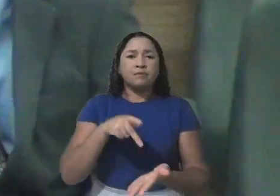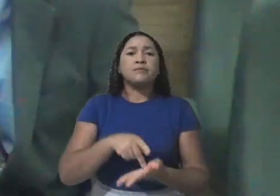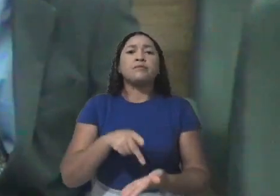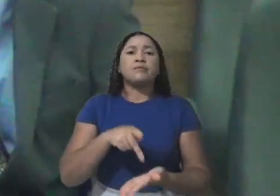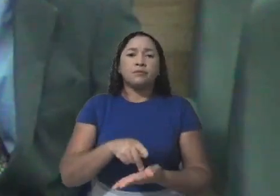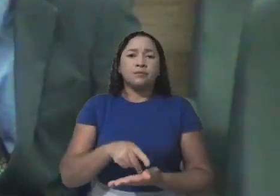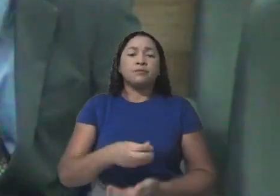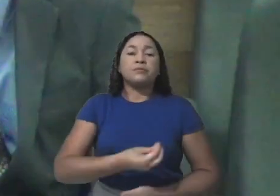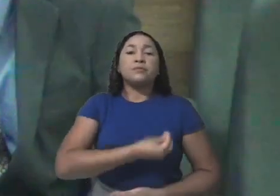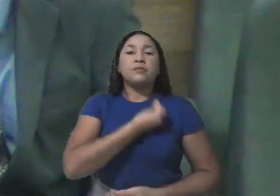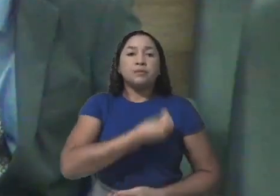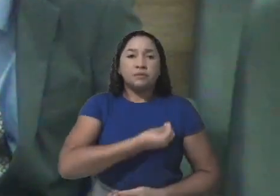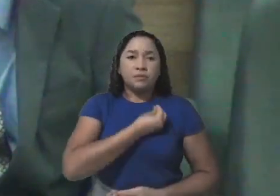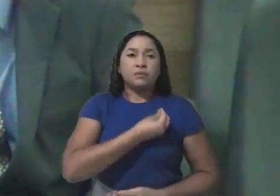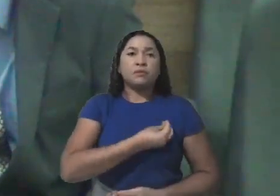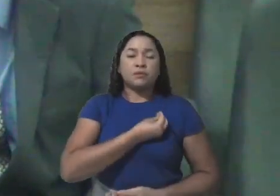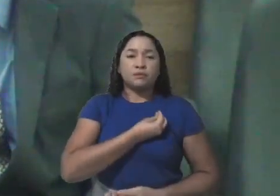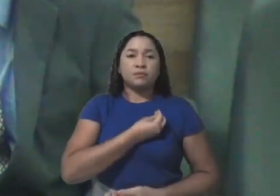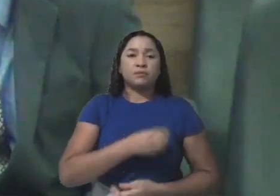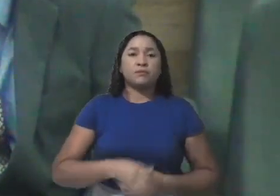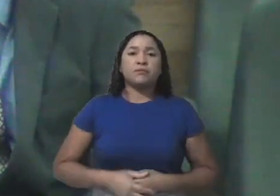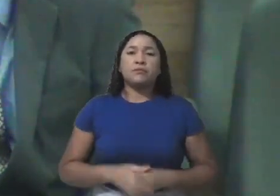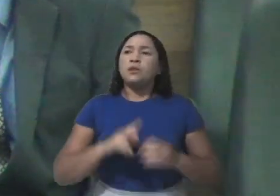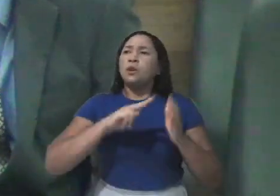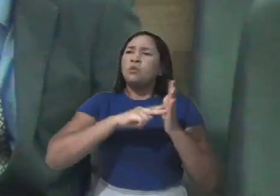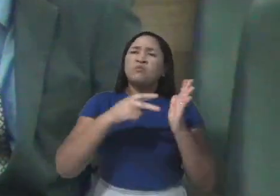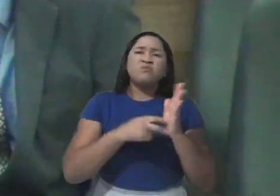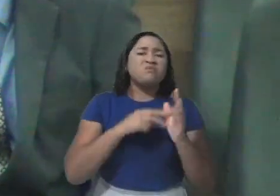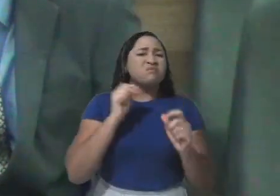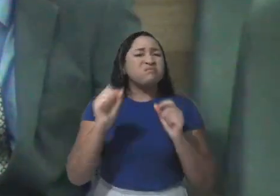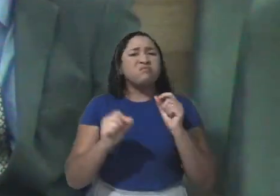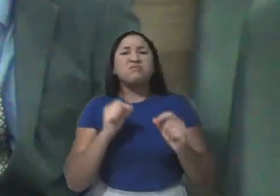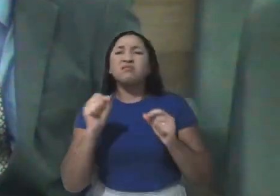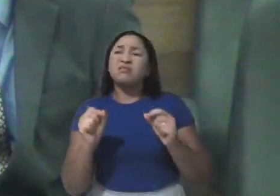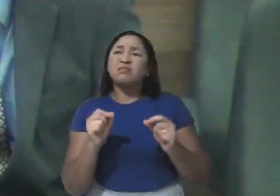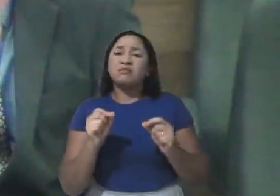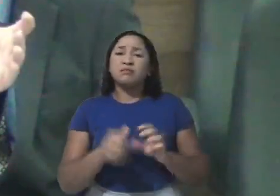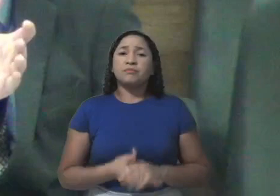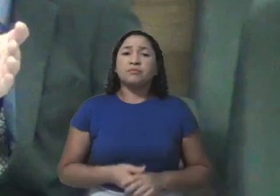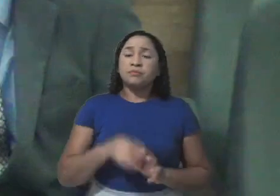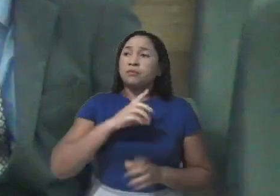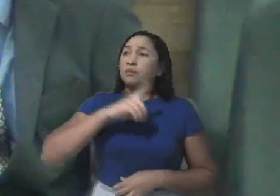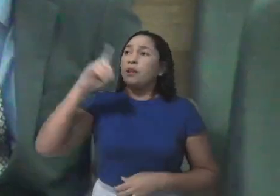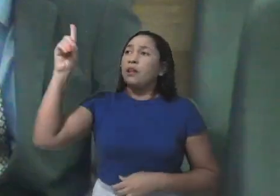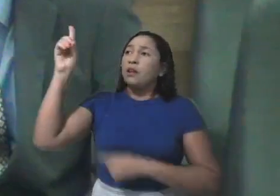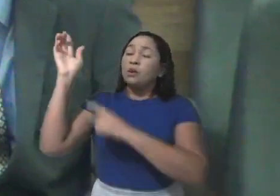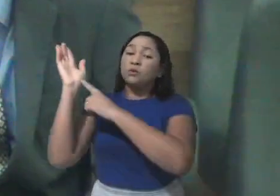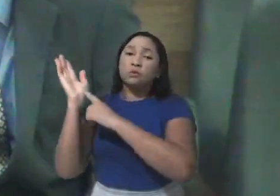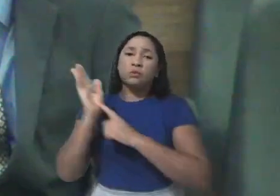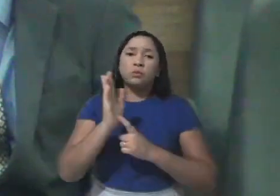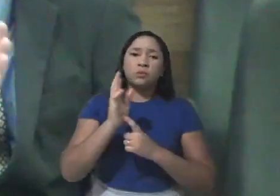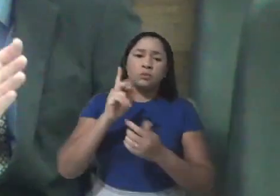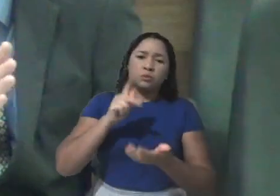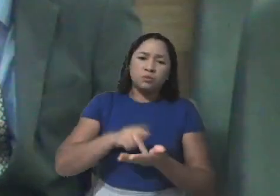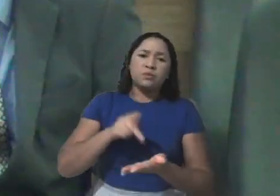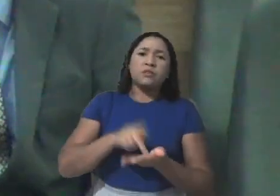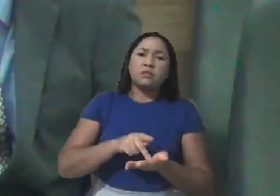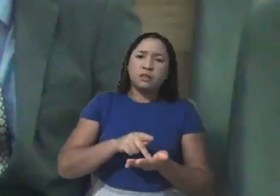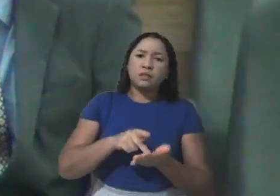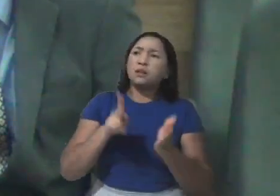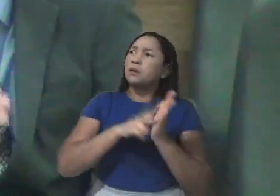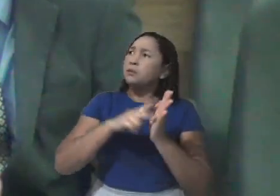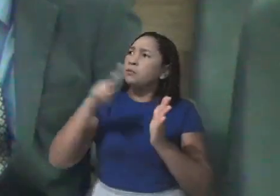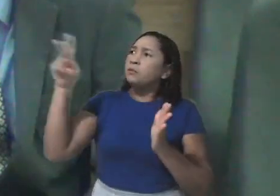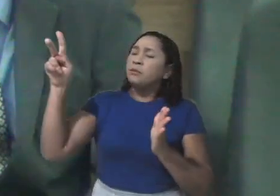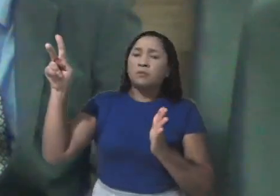de vida e fato. O que é que ele quer dizer com isso? Deus nos mostra a sua verdade e a sua vontade